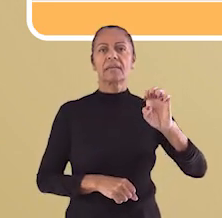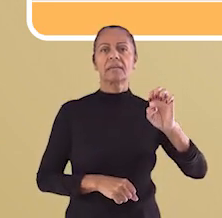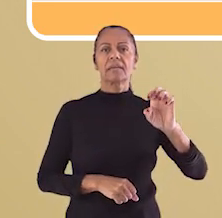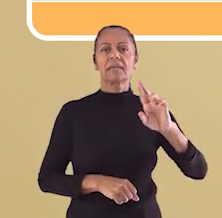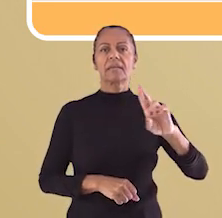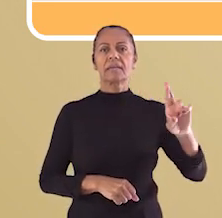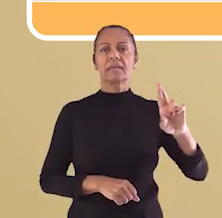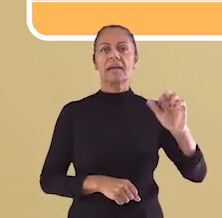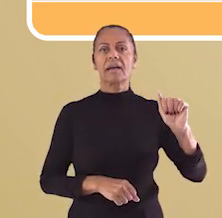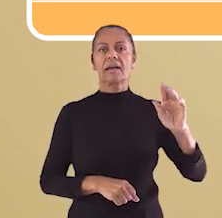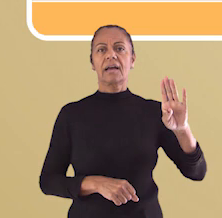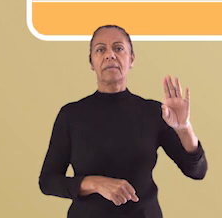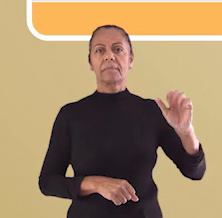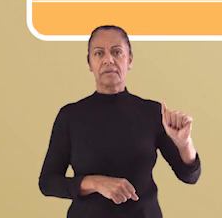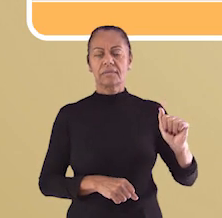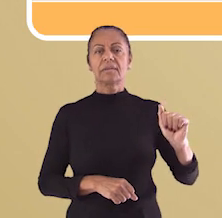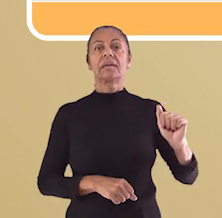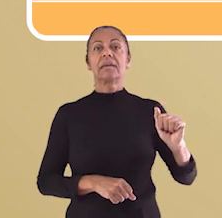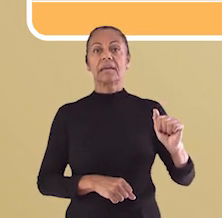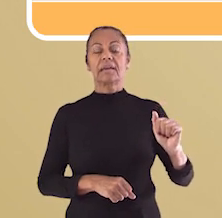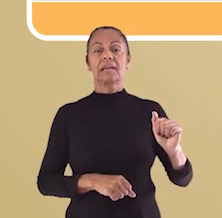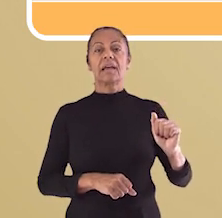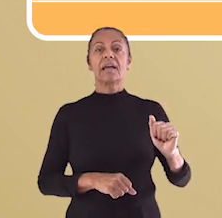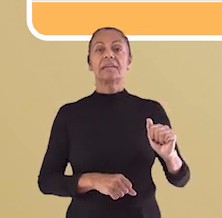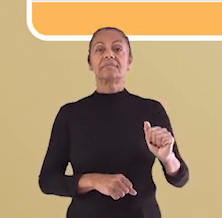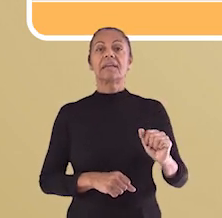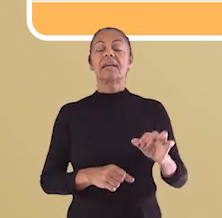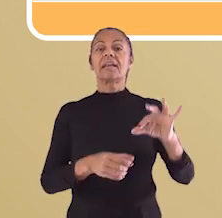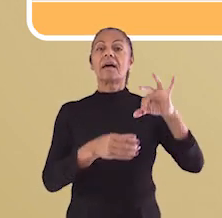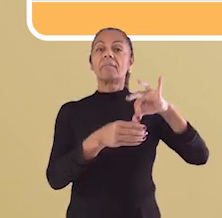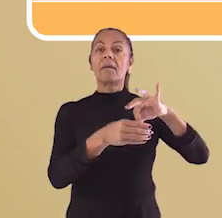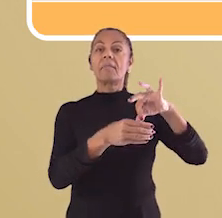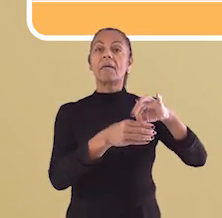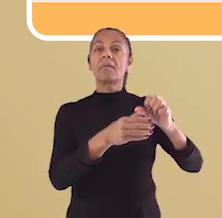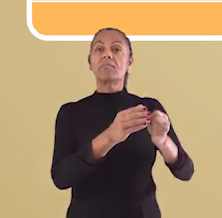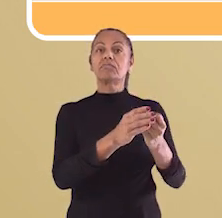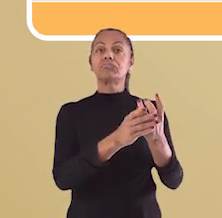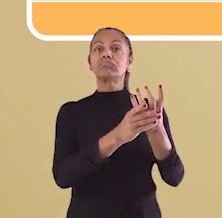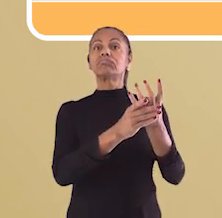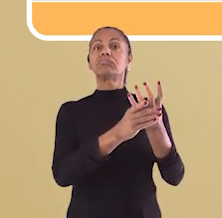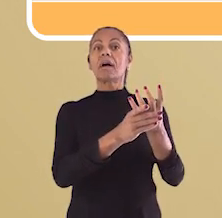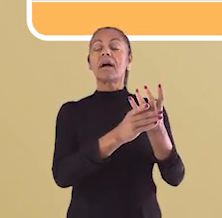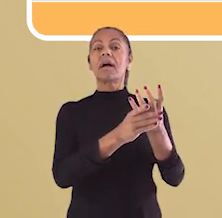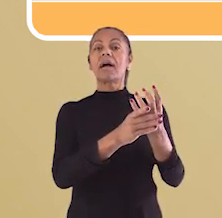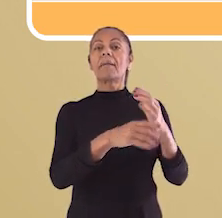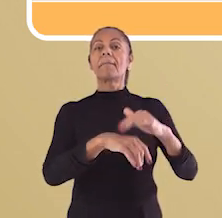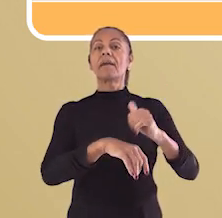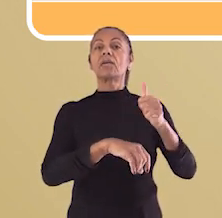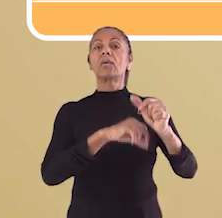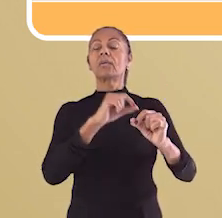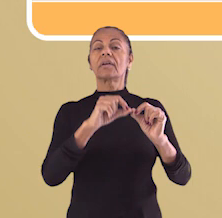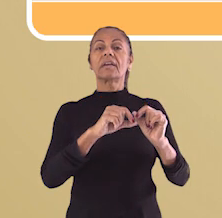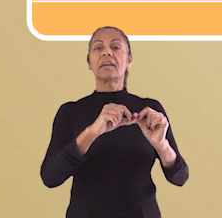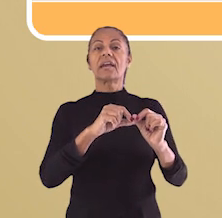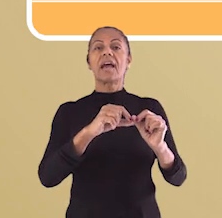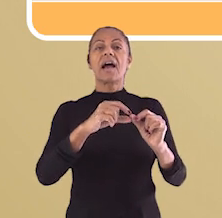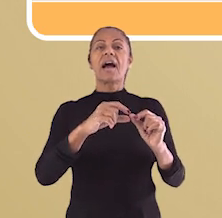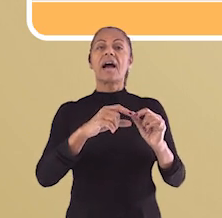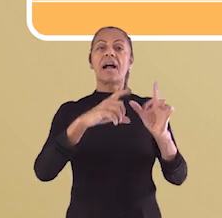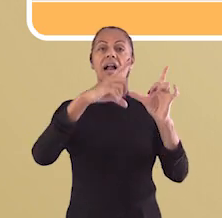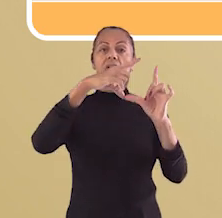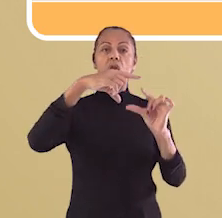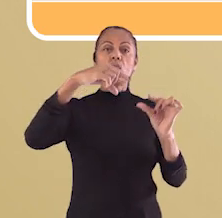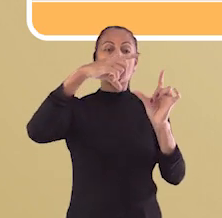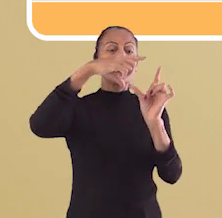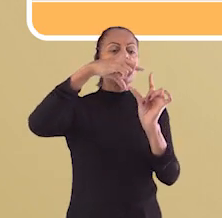exemplo, melhor na presença da lua minguante. E por quê? Porque a atração da gravidade na